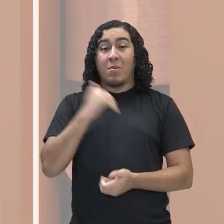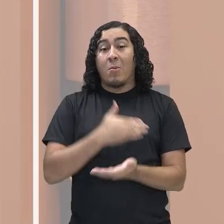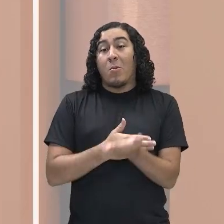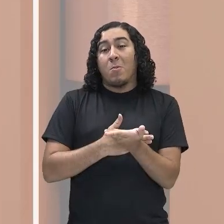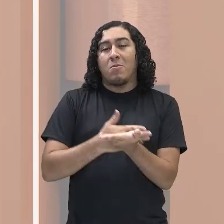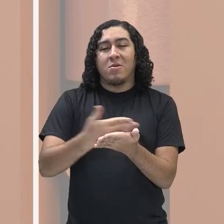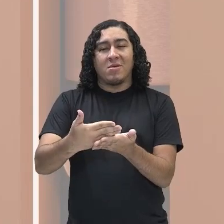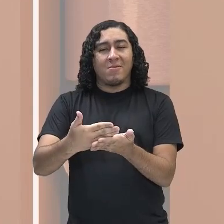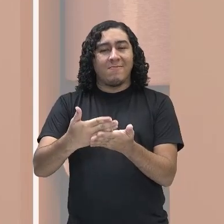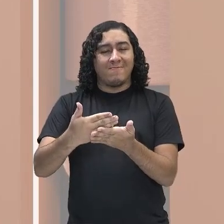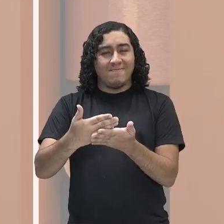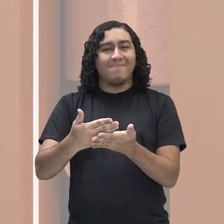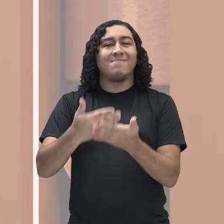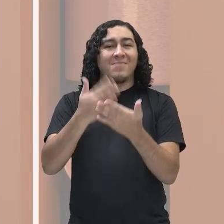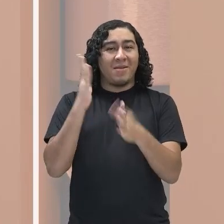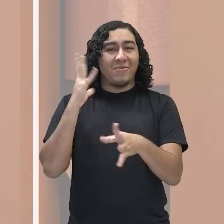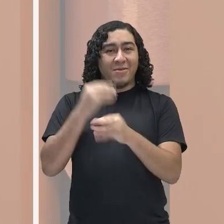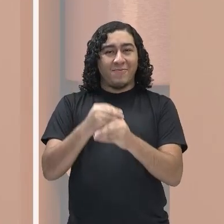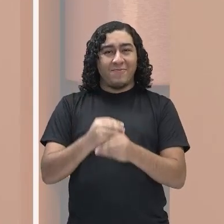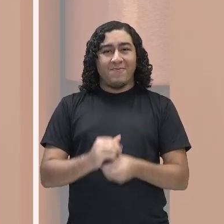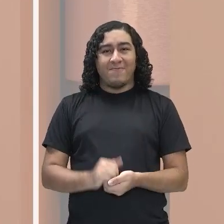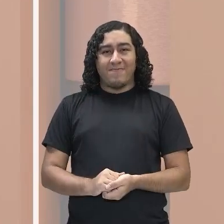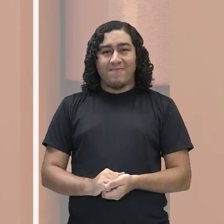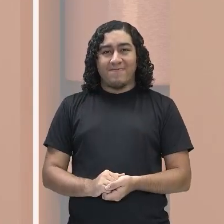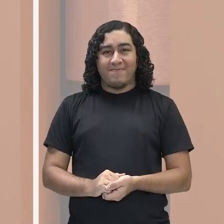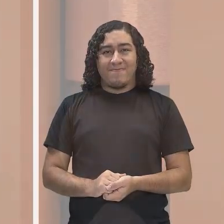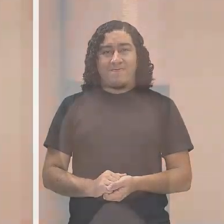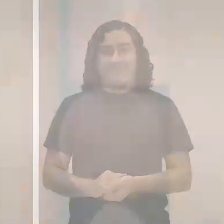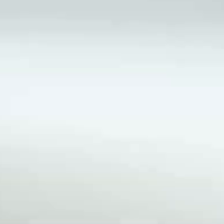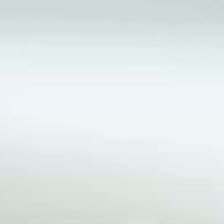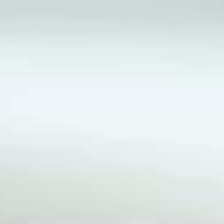começar pela nossa revisão.